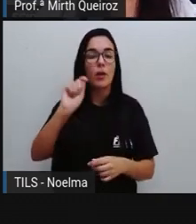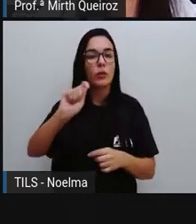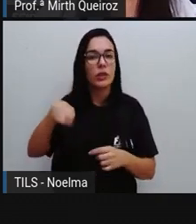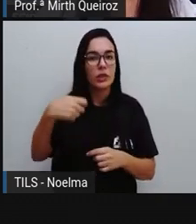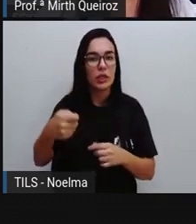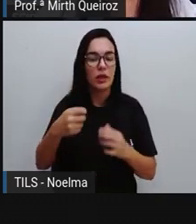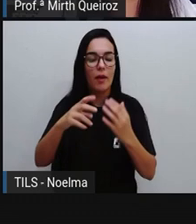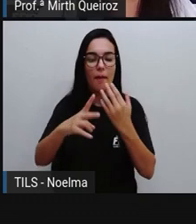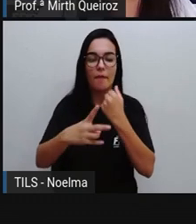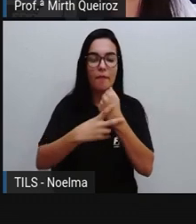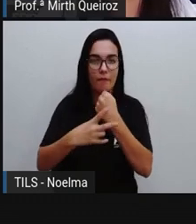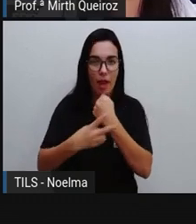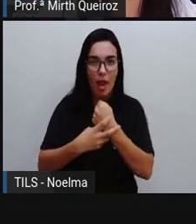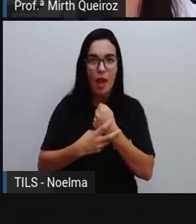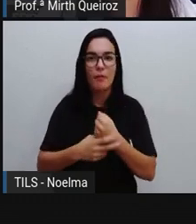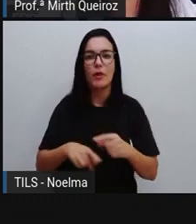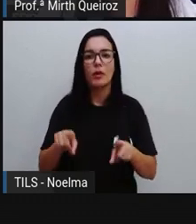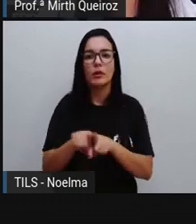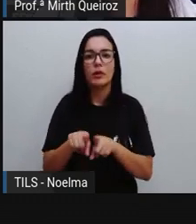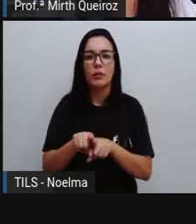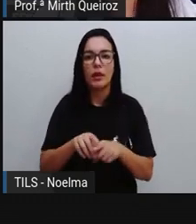que é a classe gramatical.